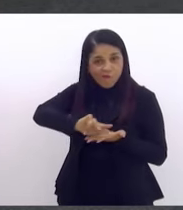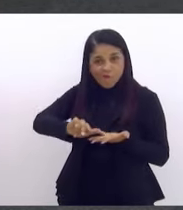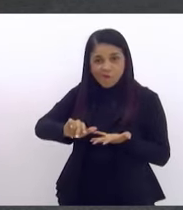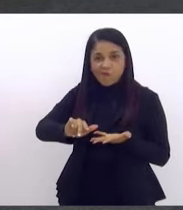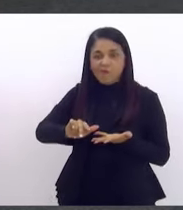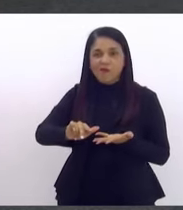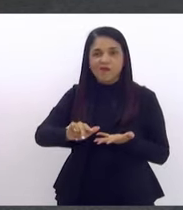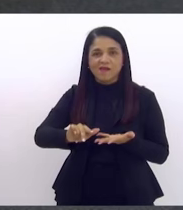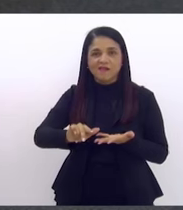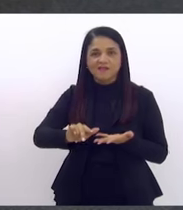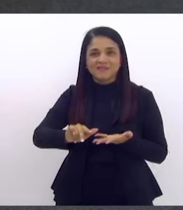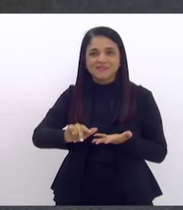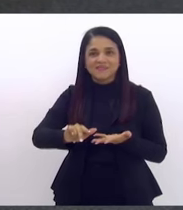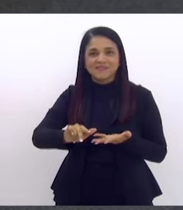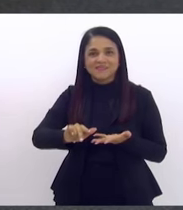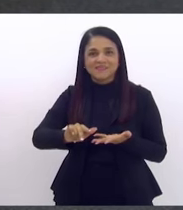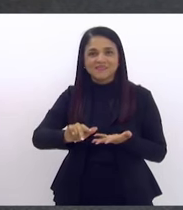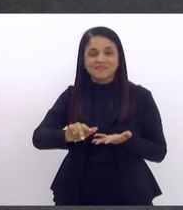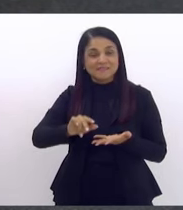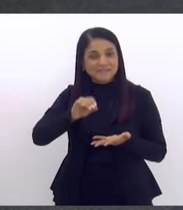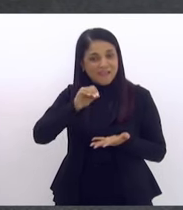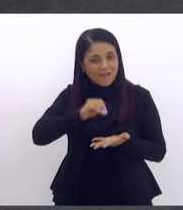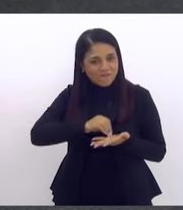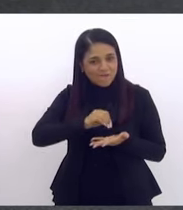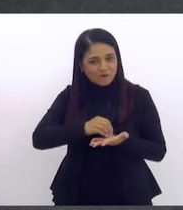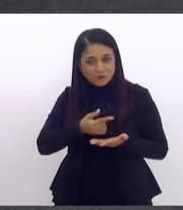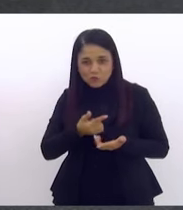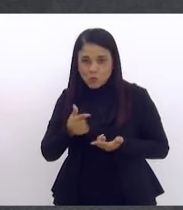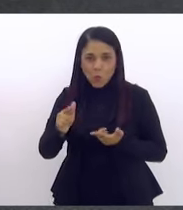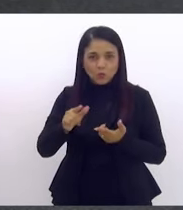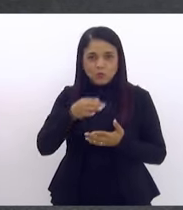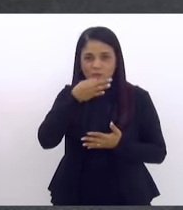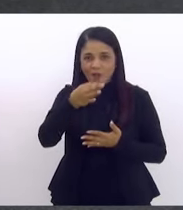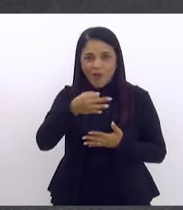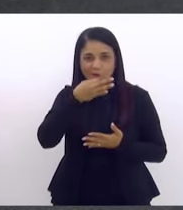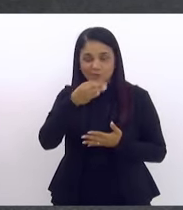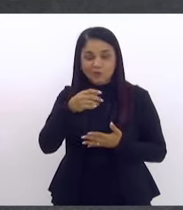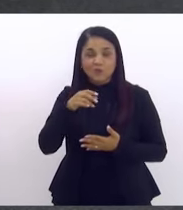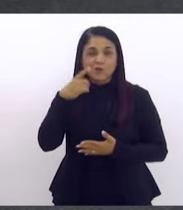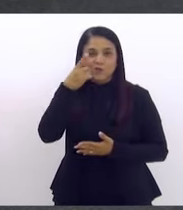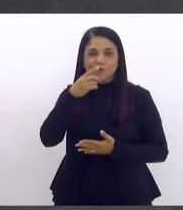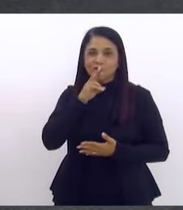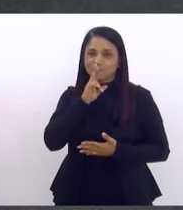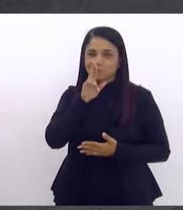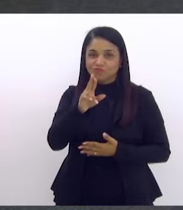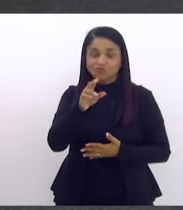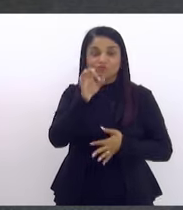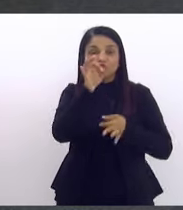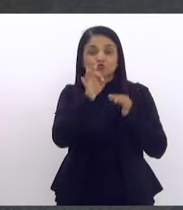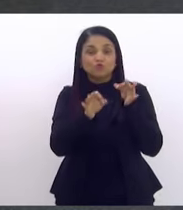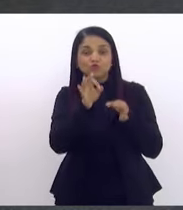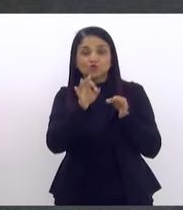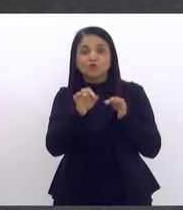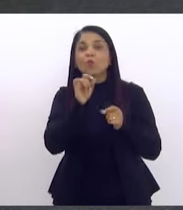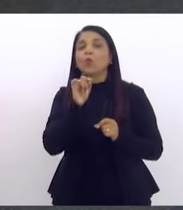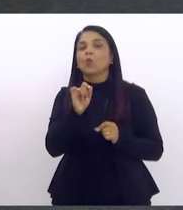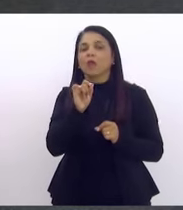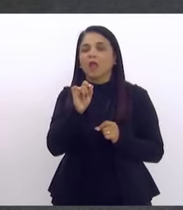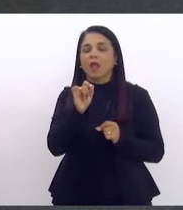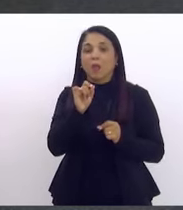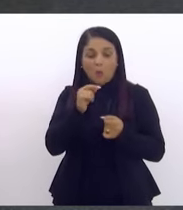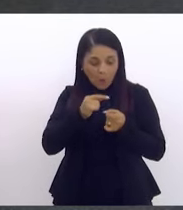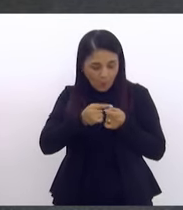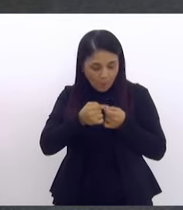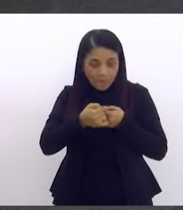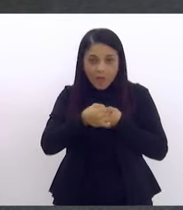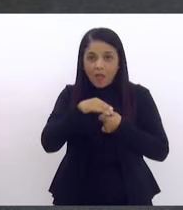na falta de outros mais sólidos, o deputado Amorim quis justificar a supressão de um bairro